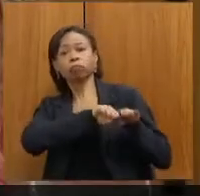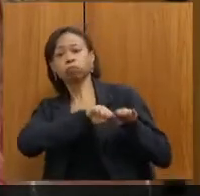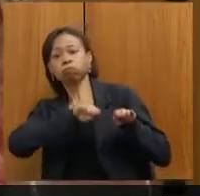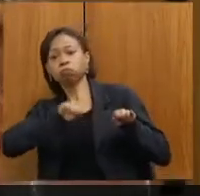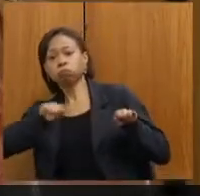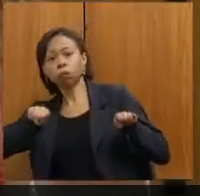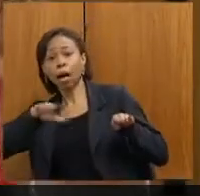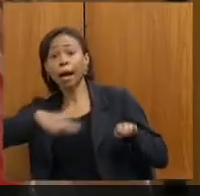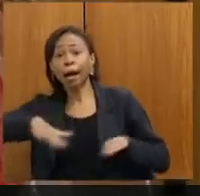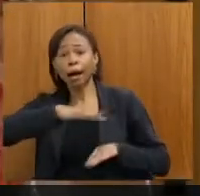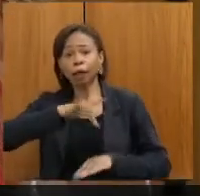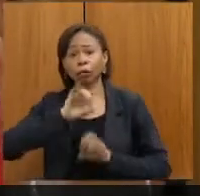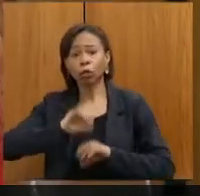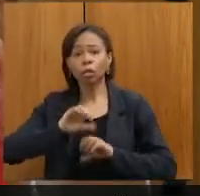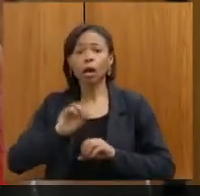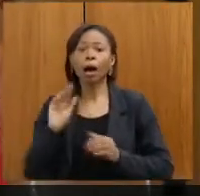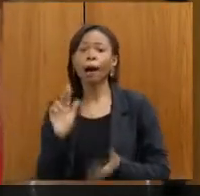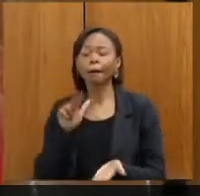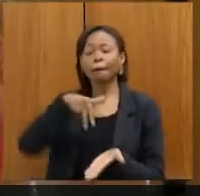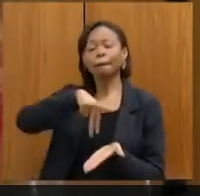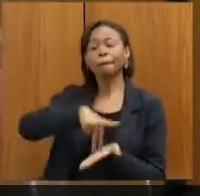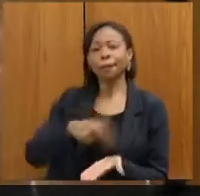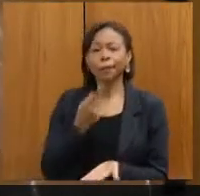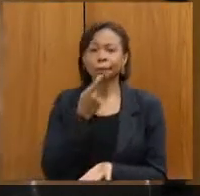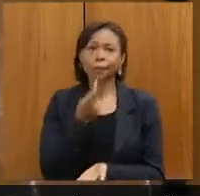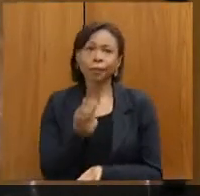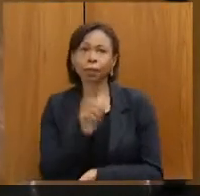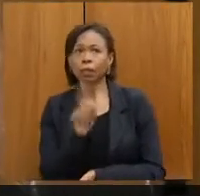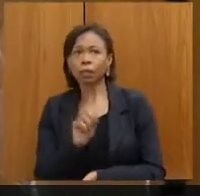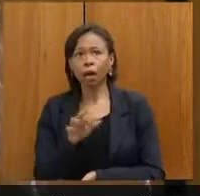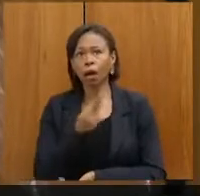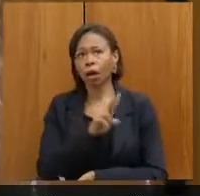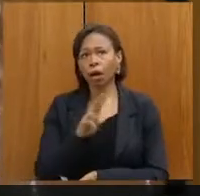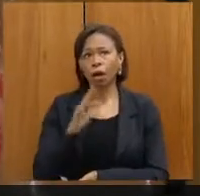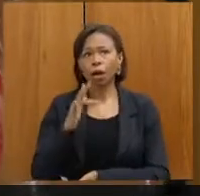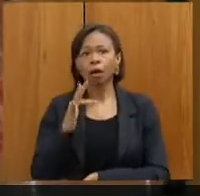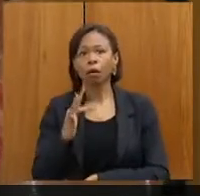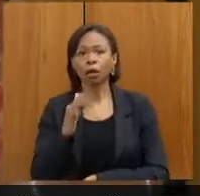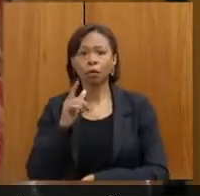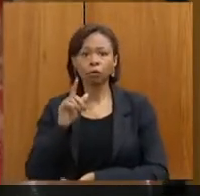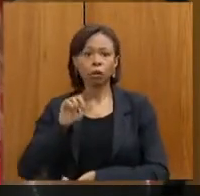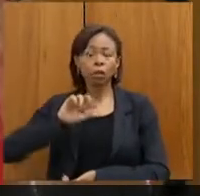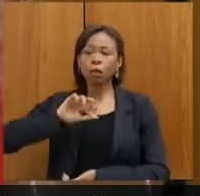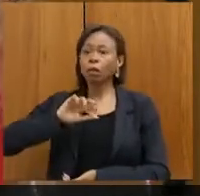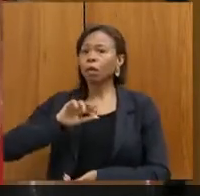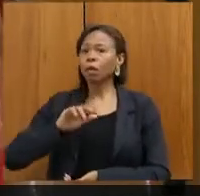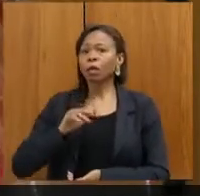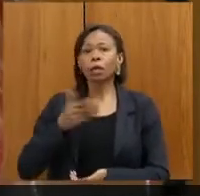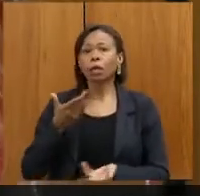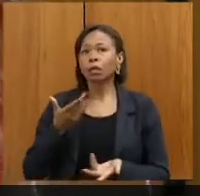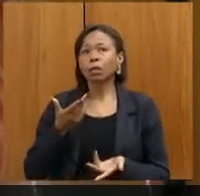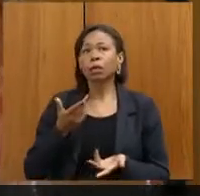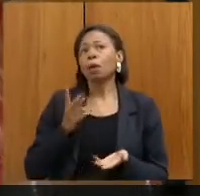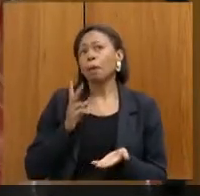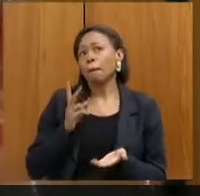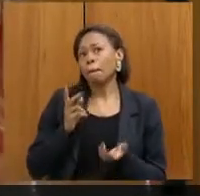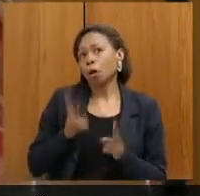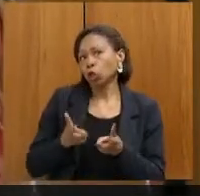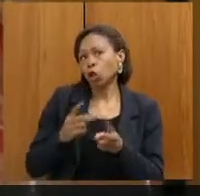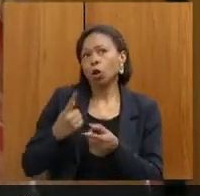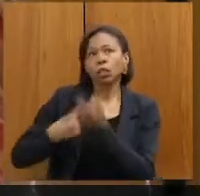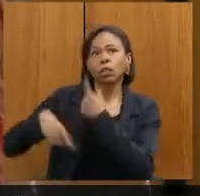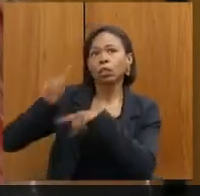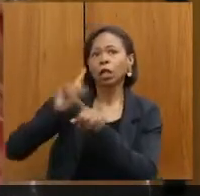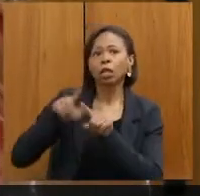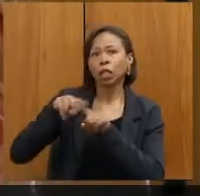a educação aí vem aqui e diz que e o regime de recuperação fiscal não impede reajuste não impede Carrera